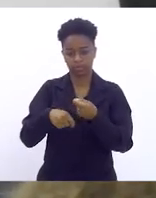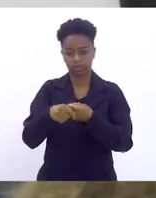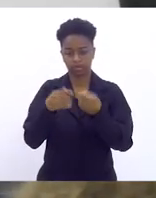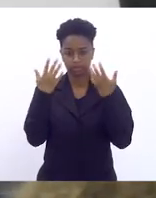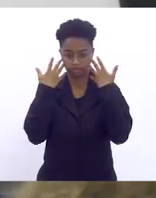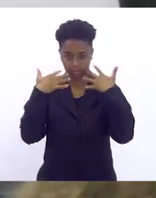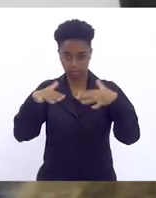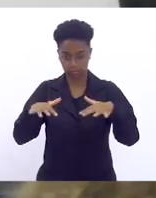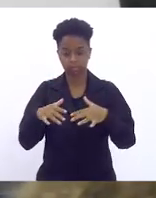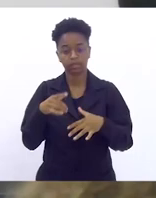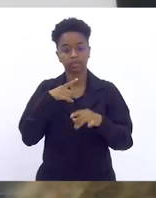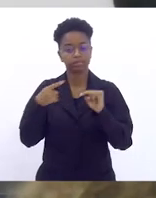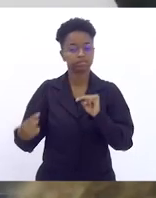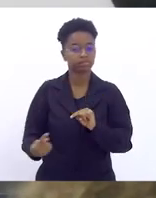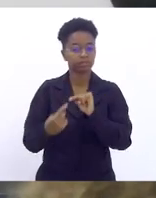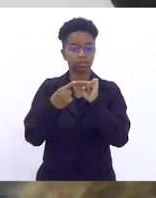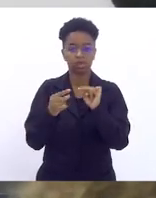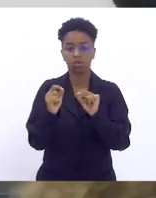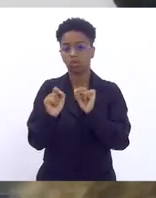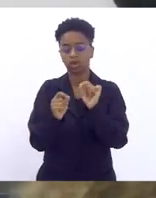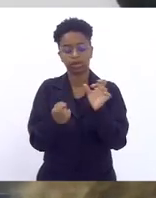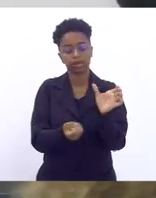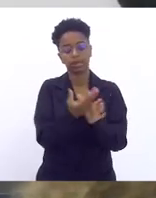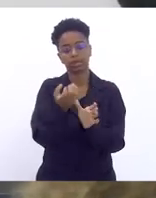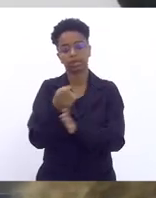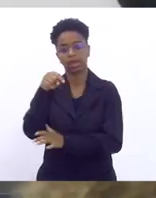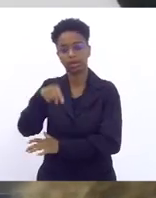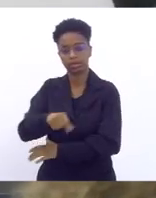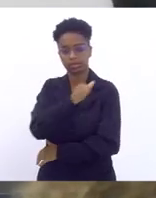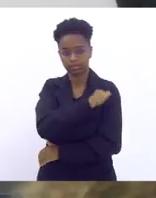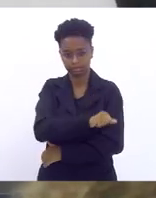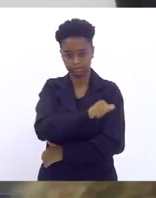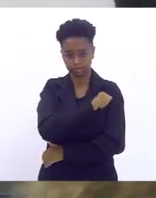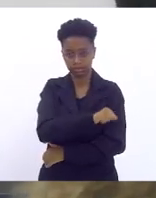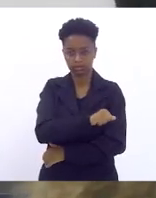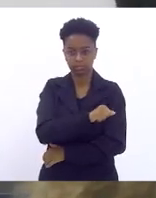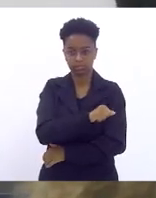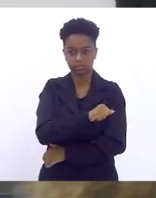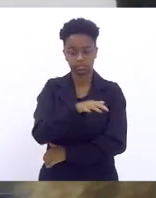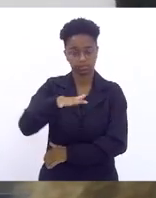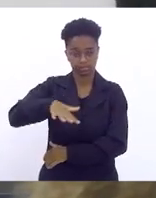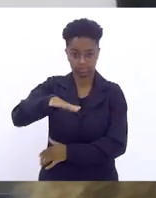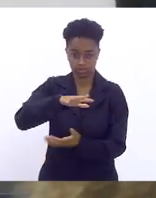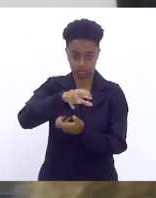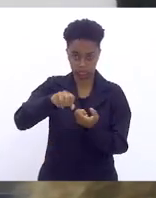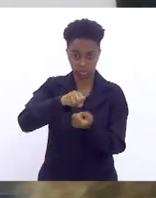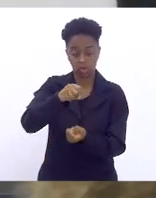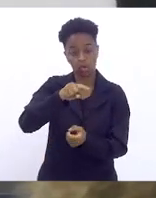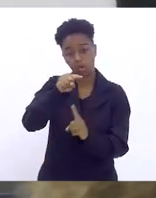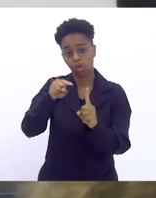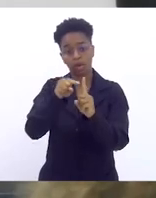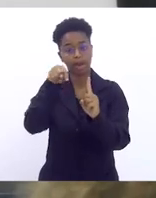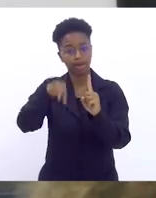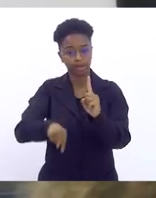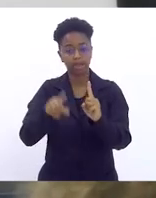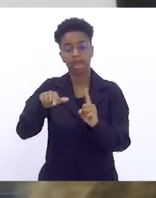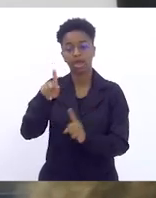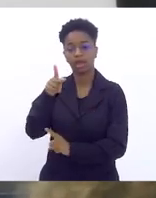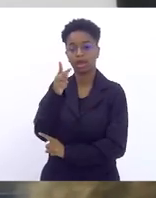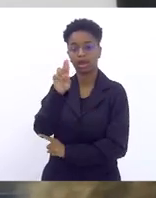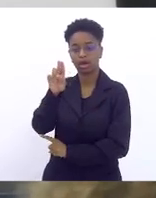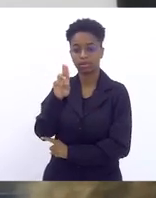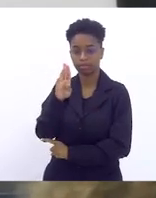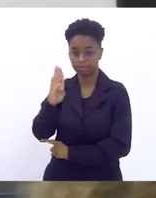o mercado financeiro que nós vamos recriar aqui no Rio de Janeiro com a bolsa de ativos sustentáveis a ideia que o rio seja um Hub mundial